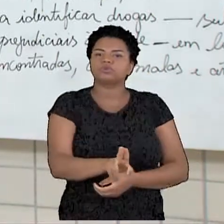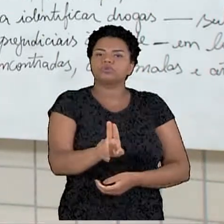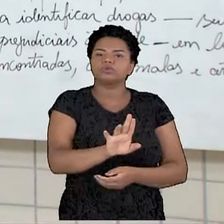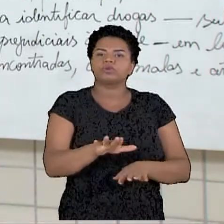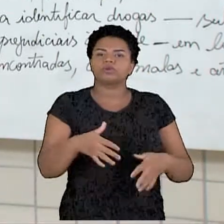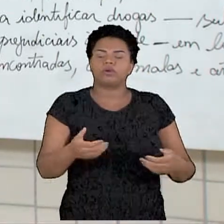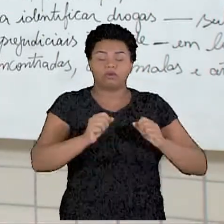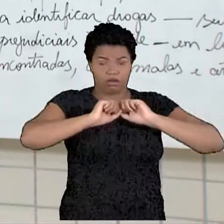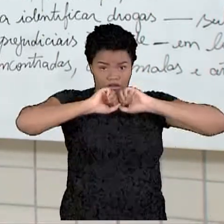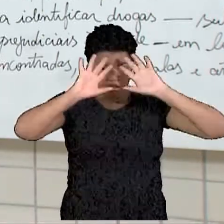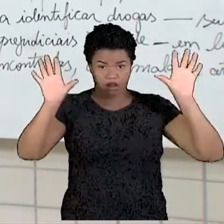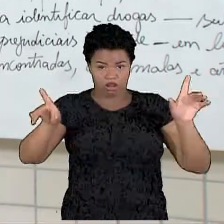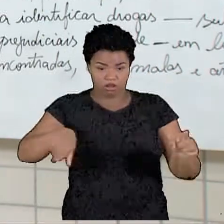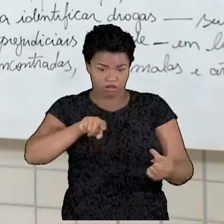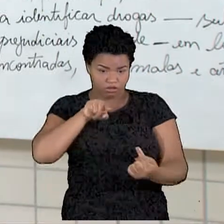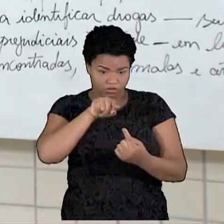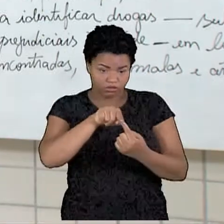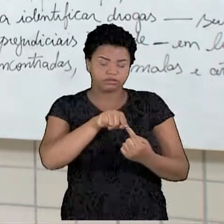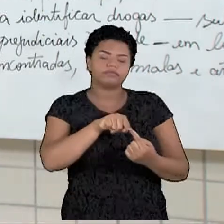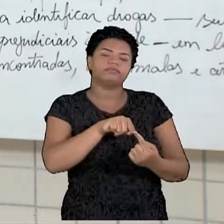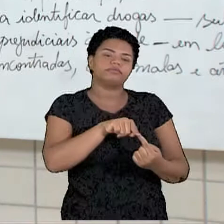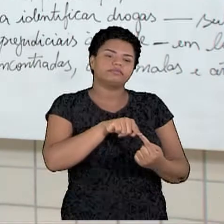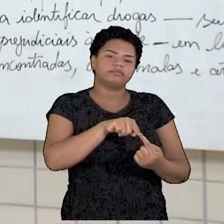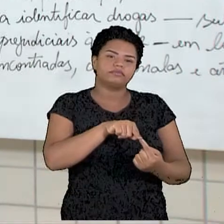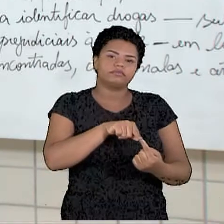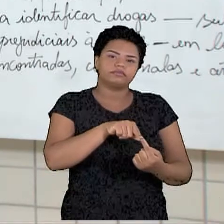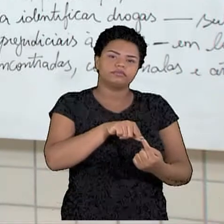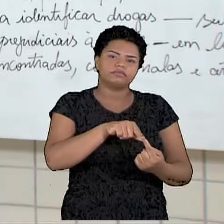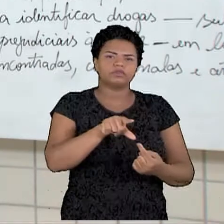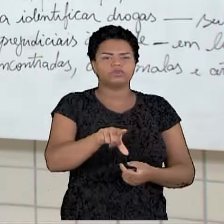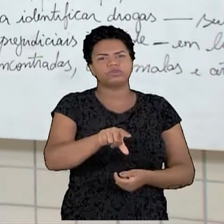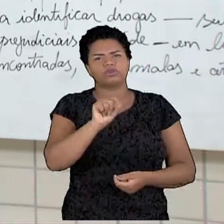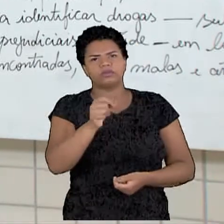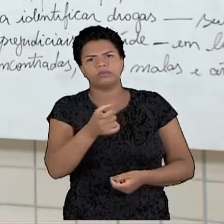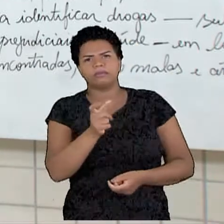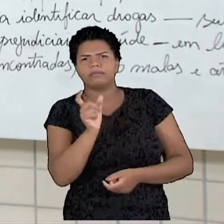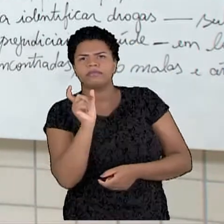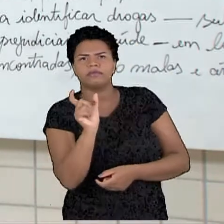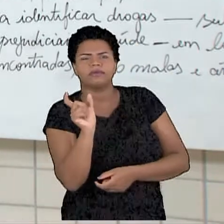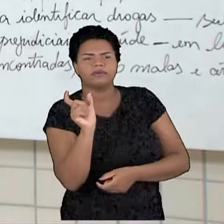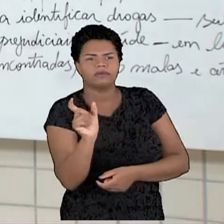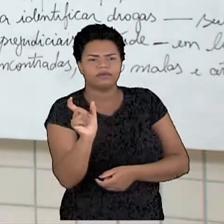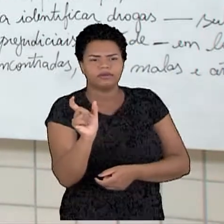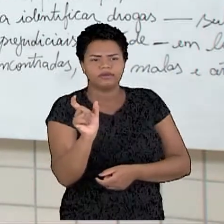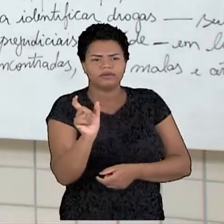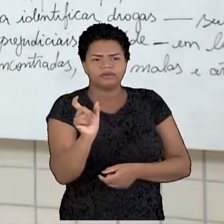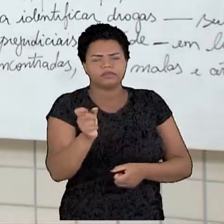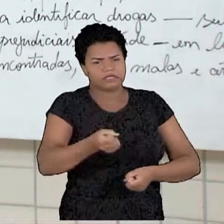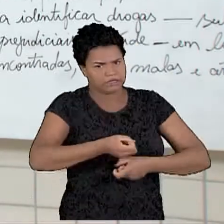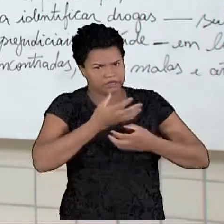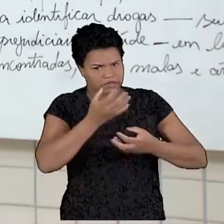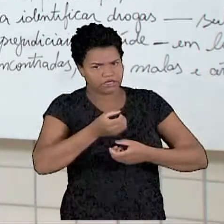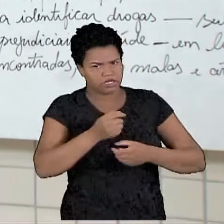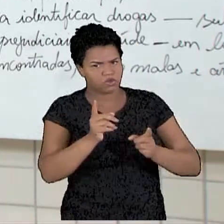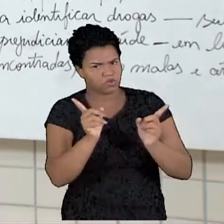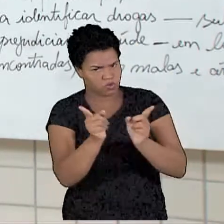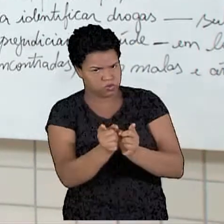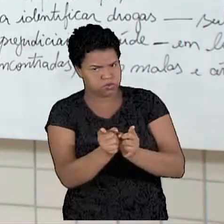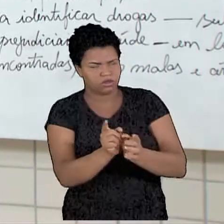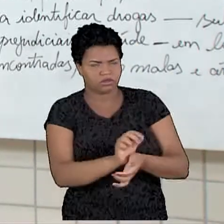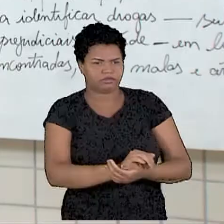deve ser clara e objetiva, optando por palavras e expressões